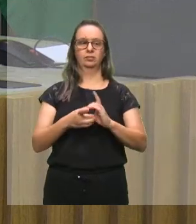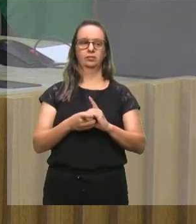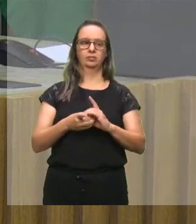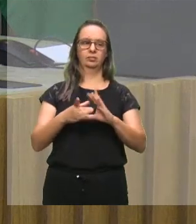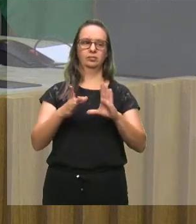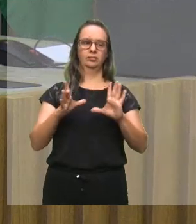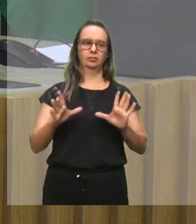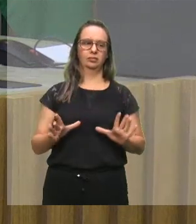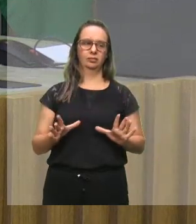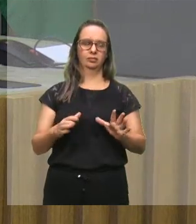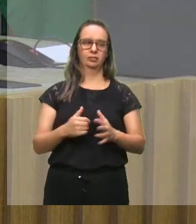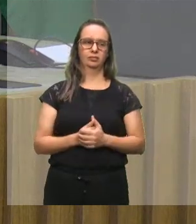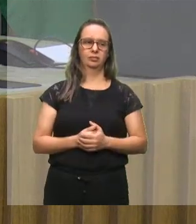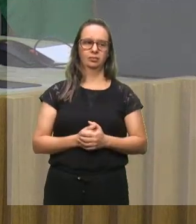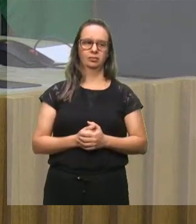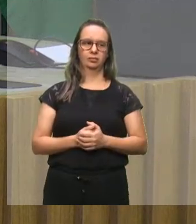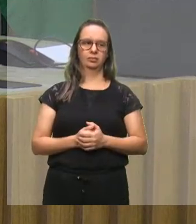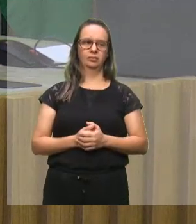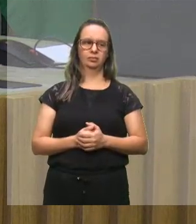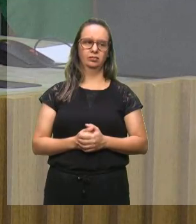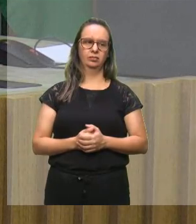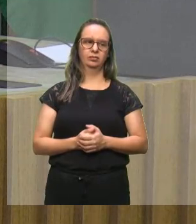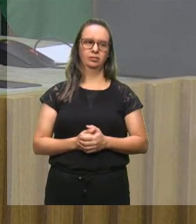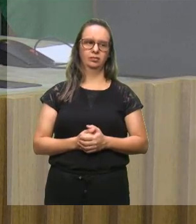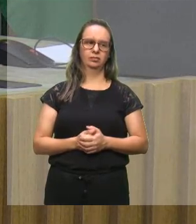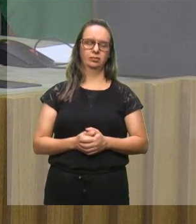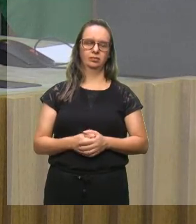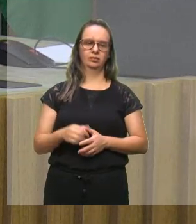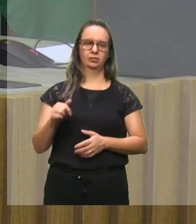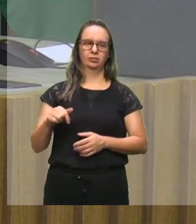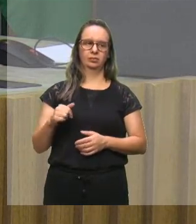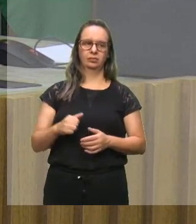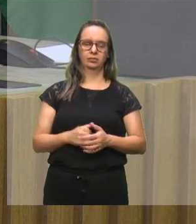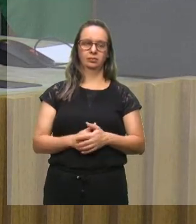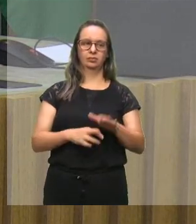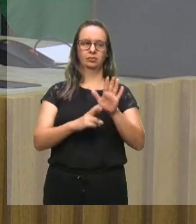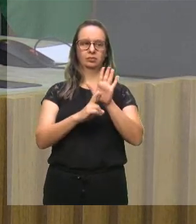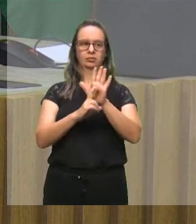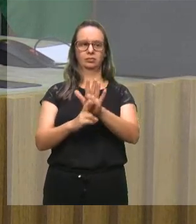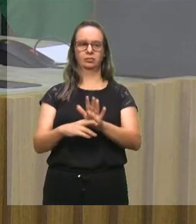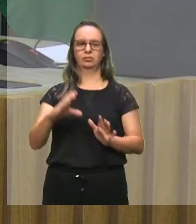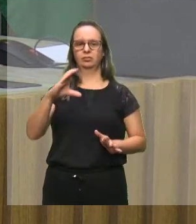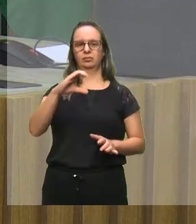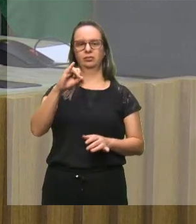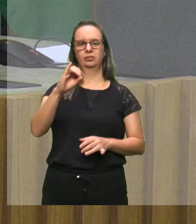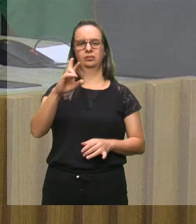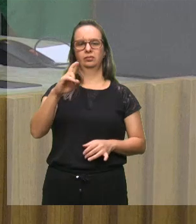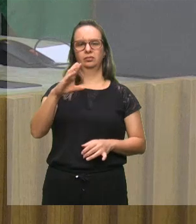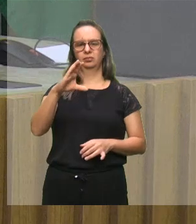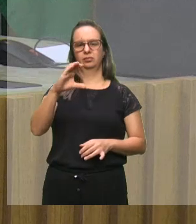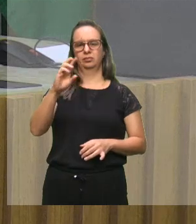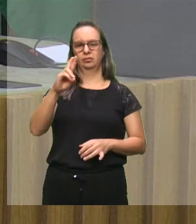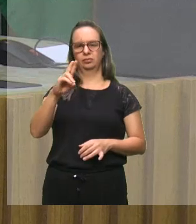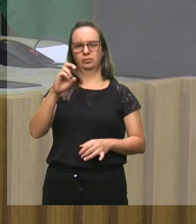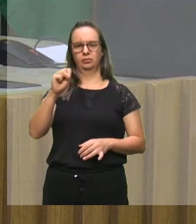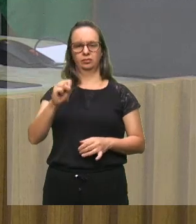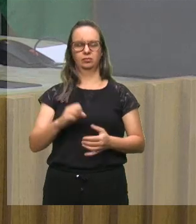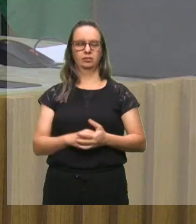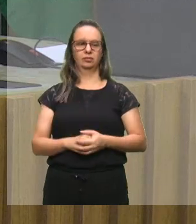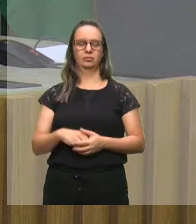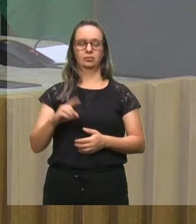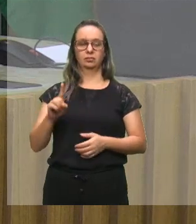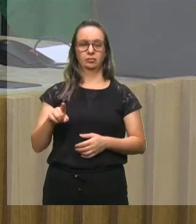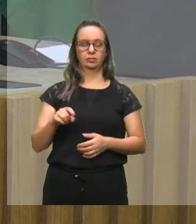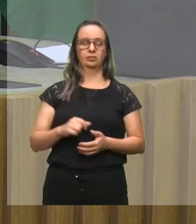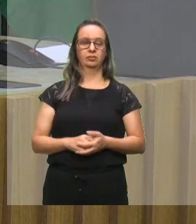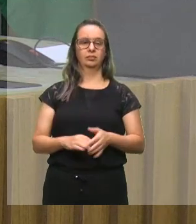participativa. Eu venho falar hoje em nome da Circus também, que é a Circuito de Interação de Redes